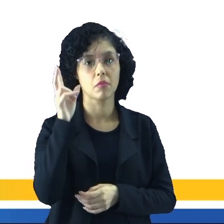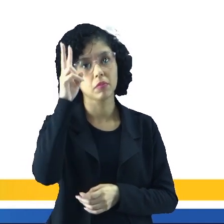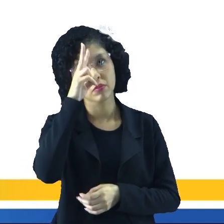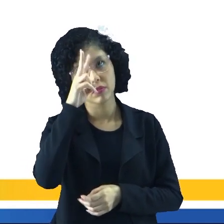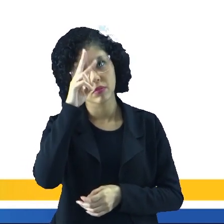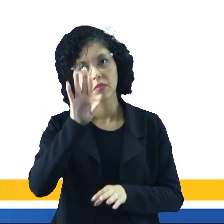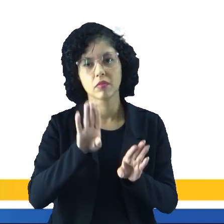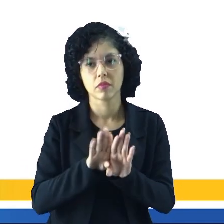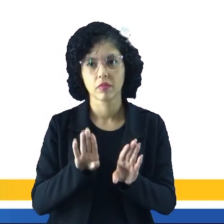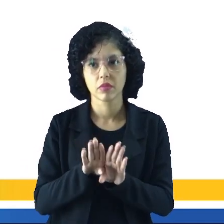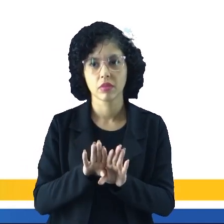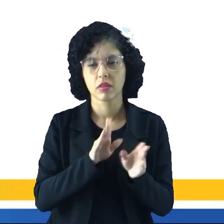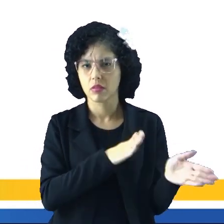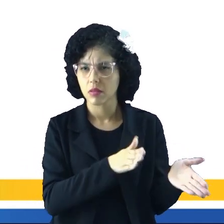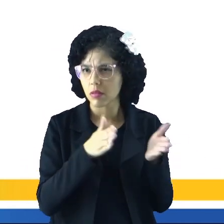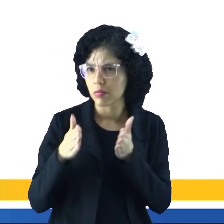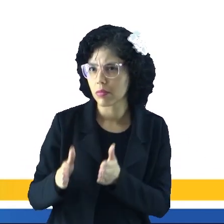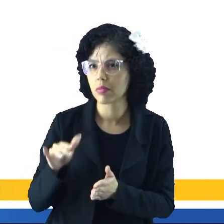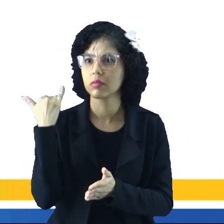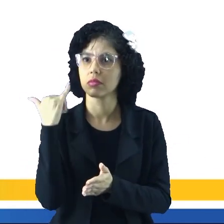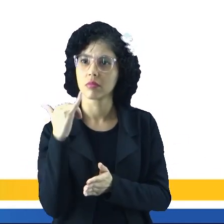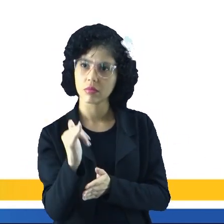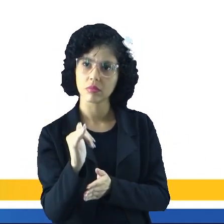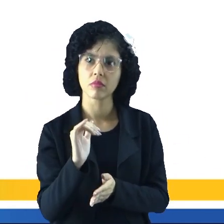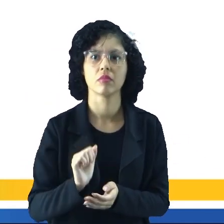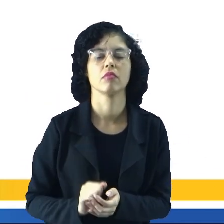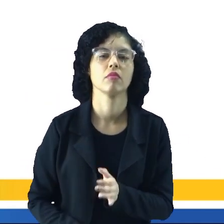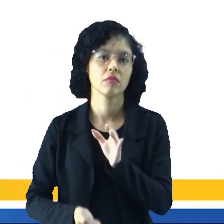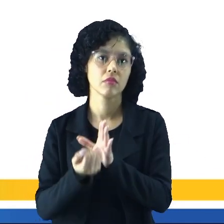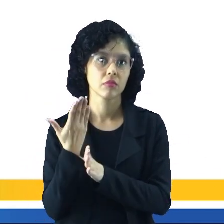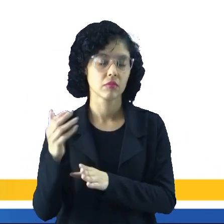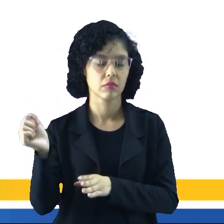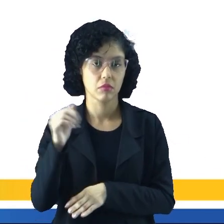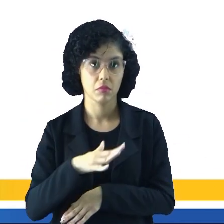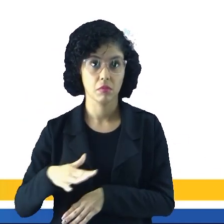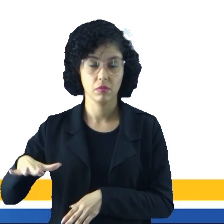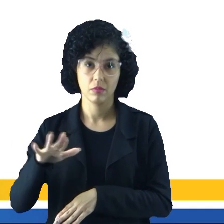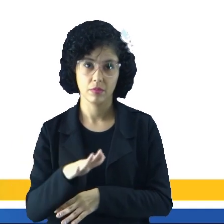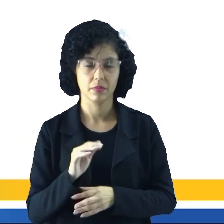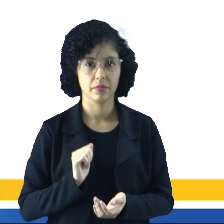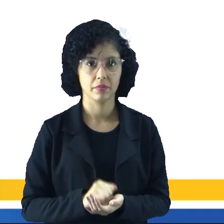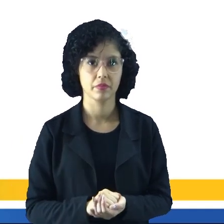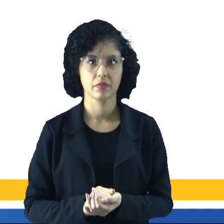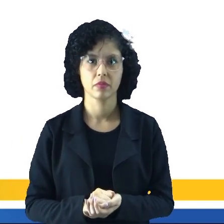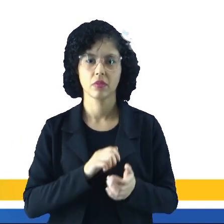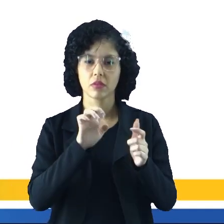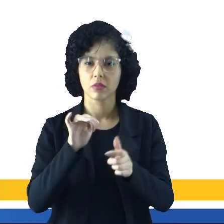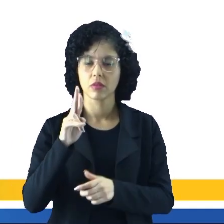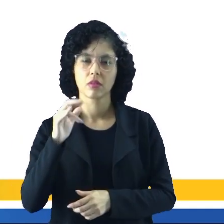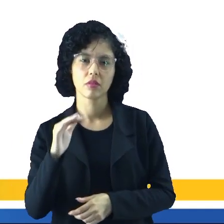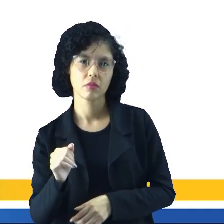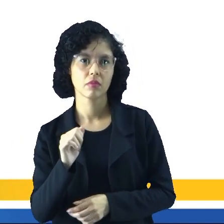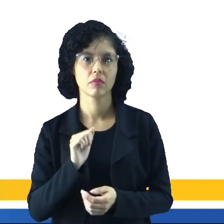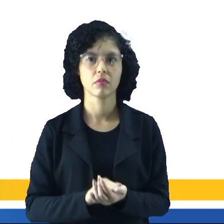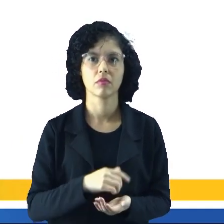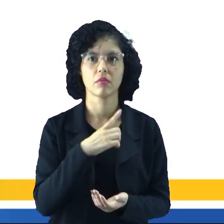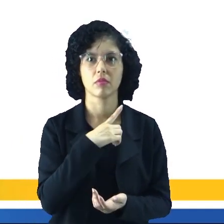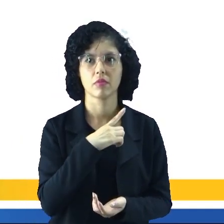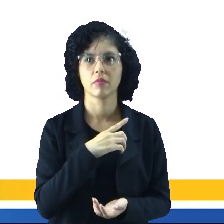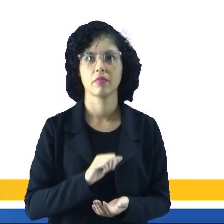uma partícula eletrizada, né, que gera justamente um campo elétrico na região do espaço que o